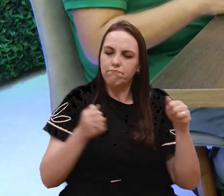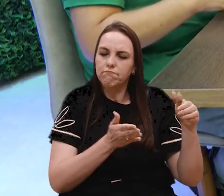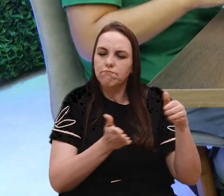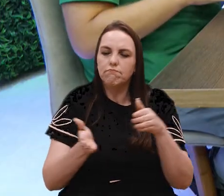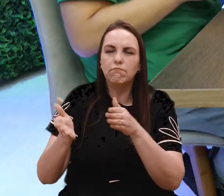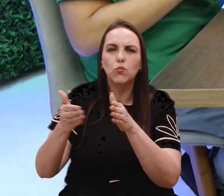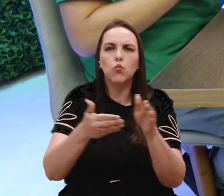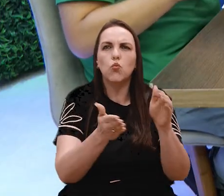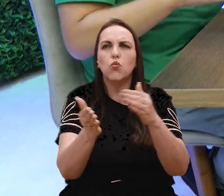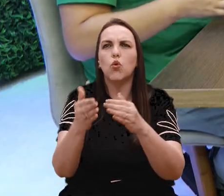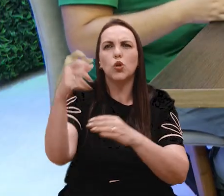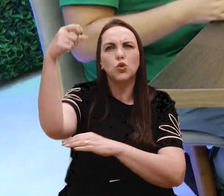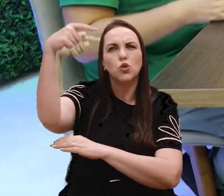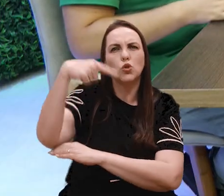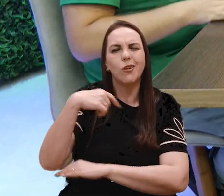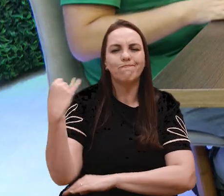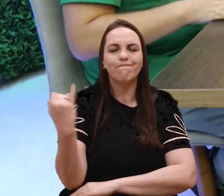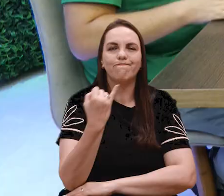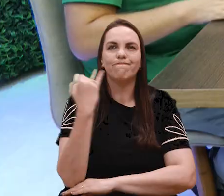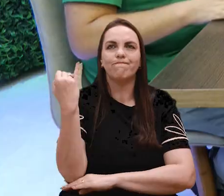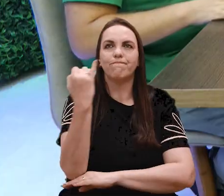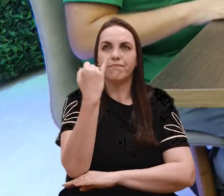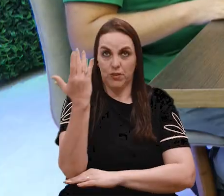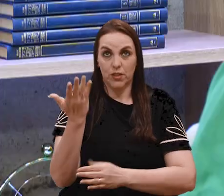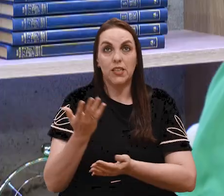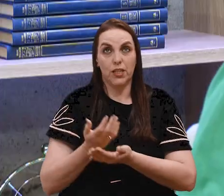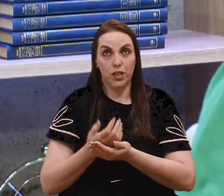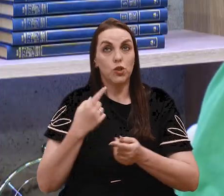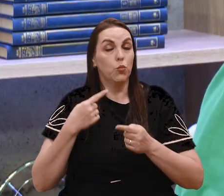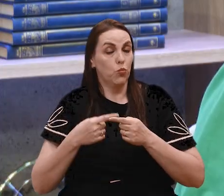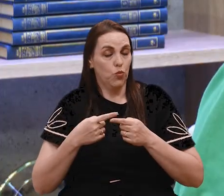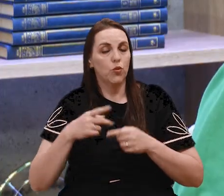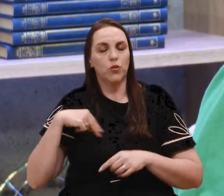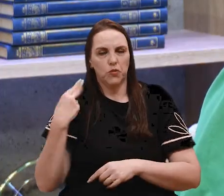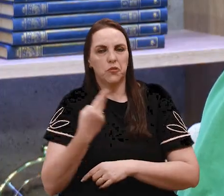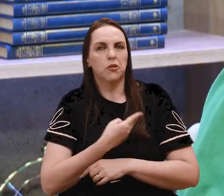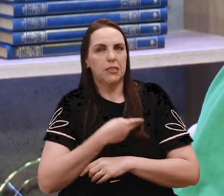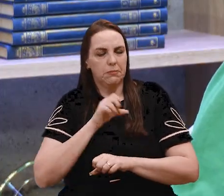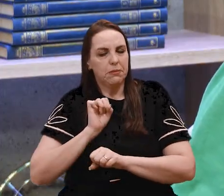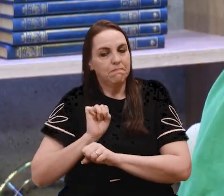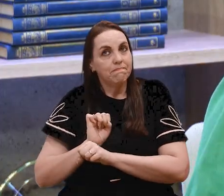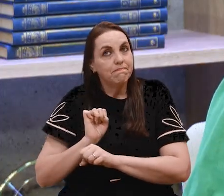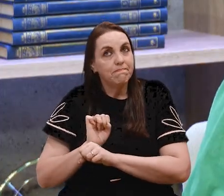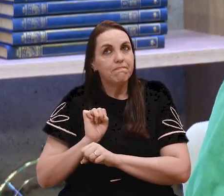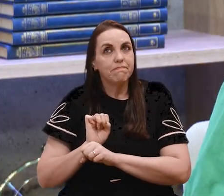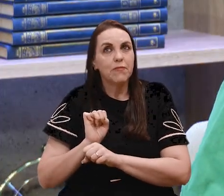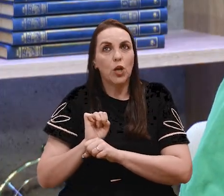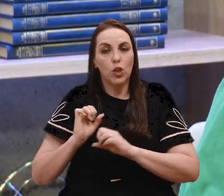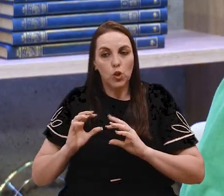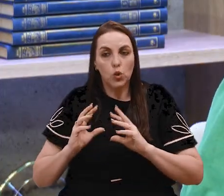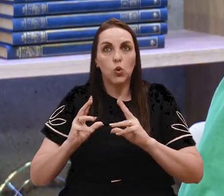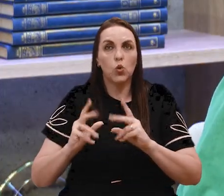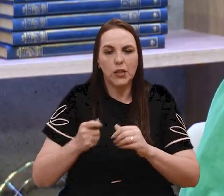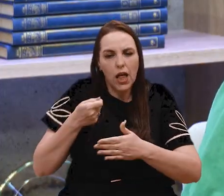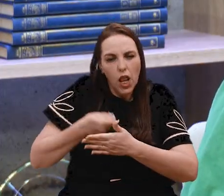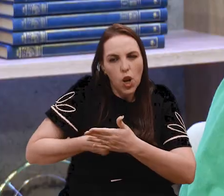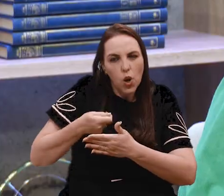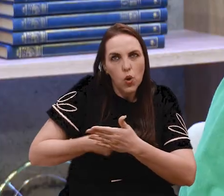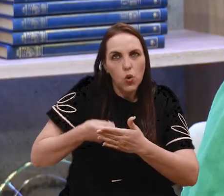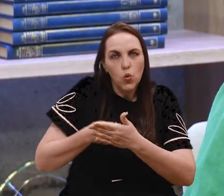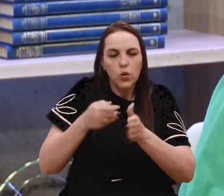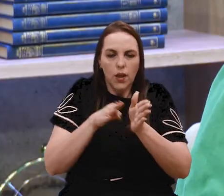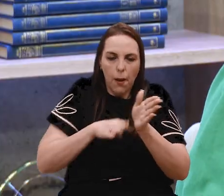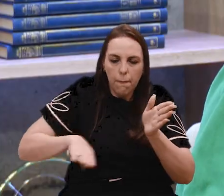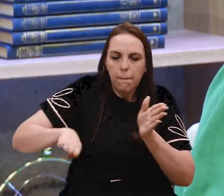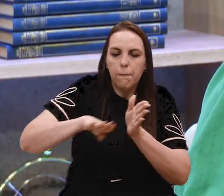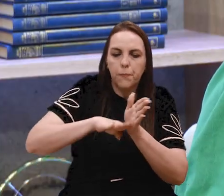tem uma importância diferenciada, inclusive a gente está na expectativa, né, de toda essa luta que teve pelo Porto Meridional, ela